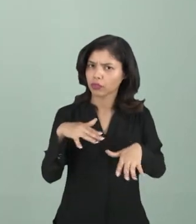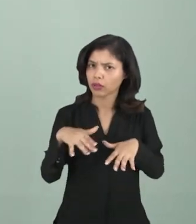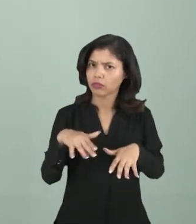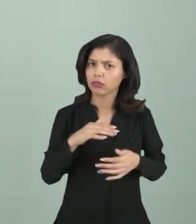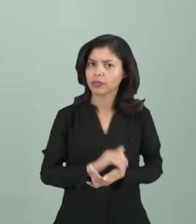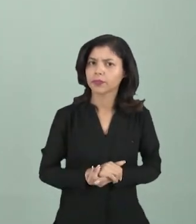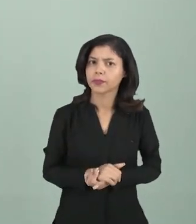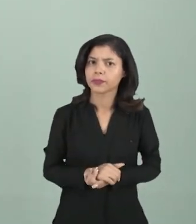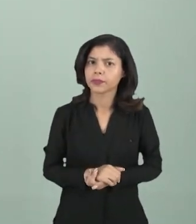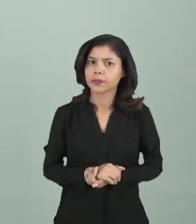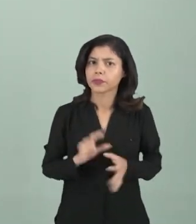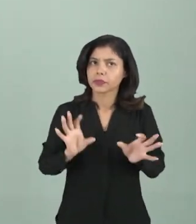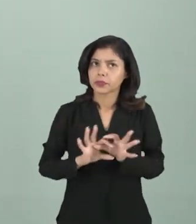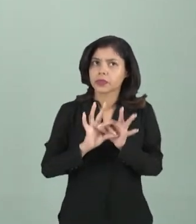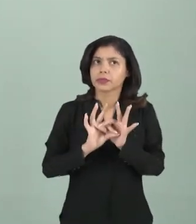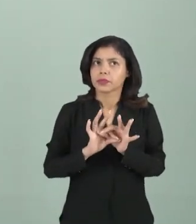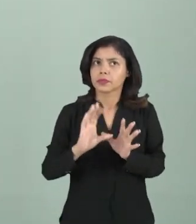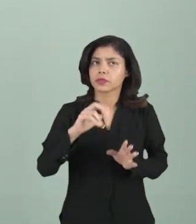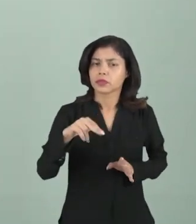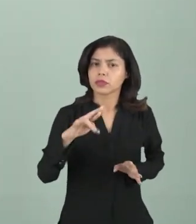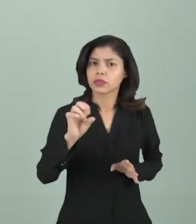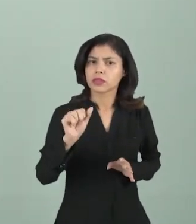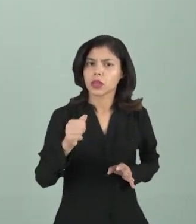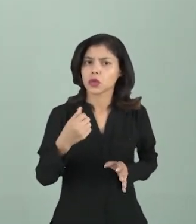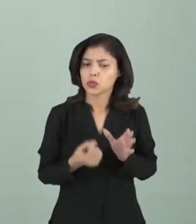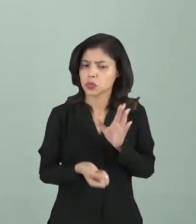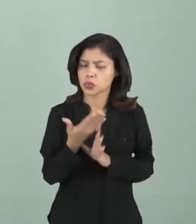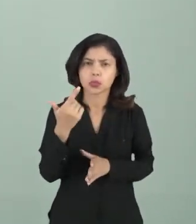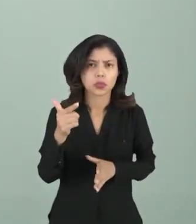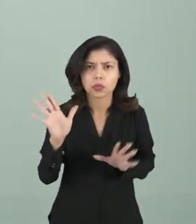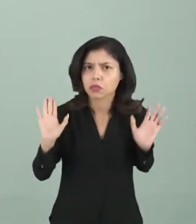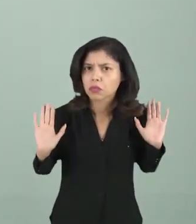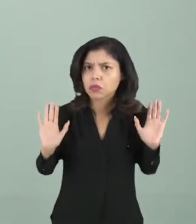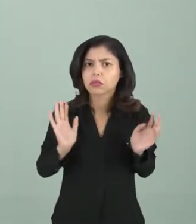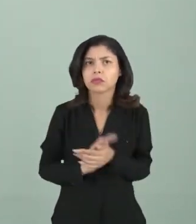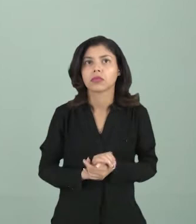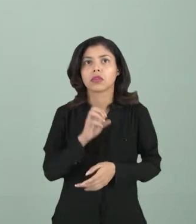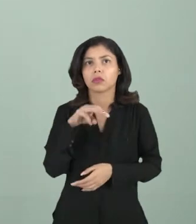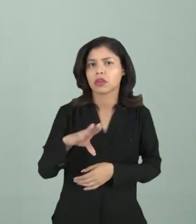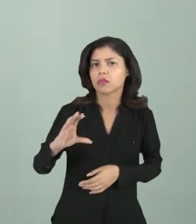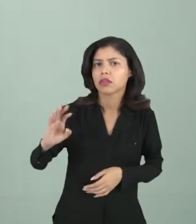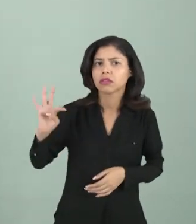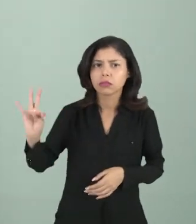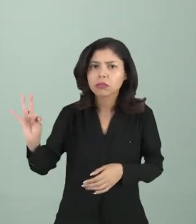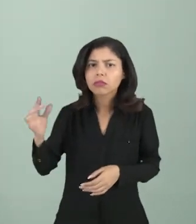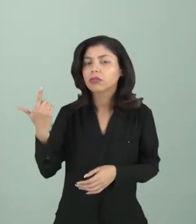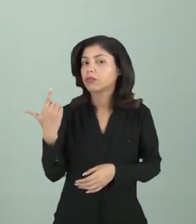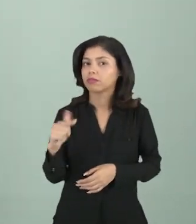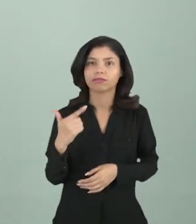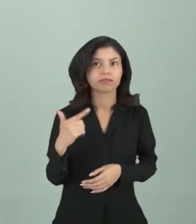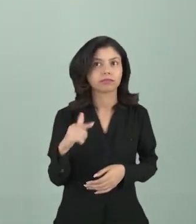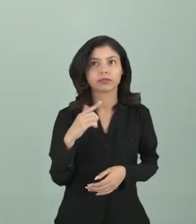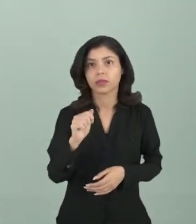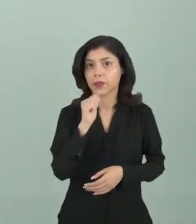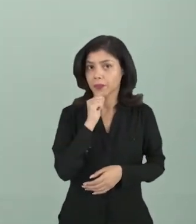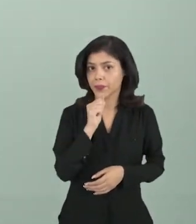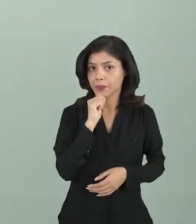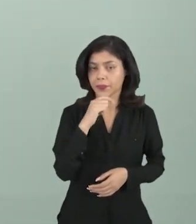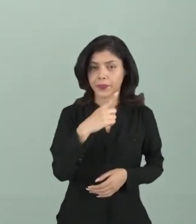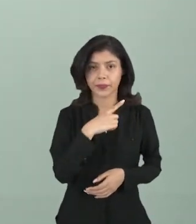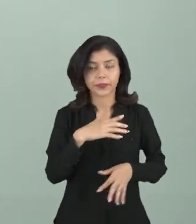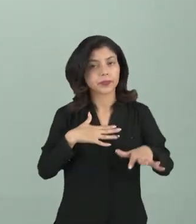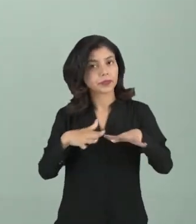movimentos? As ligas camponesas que não mais existiram e ainda o MST? Não, existem